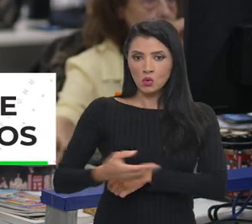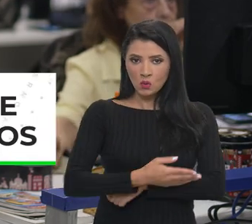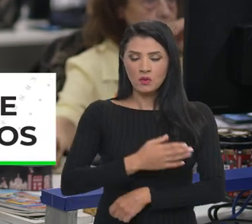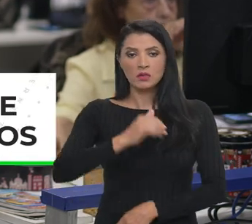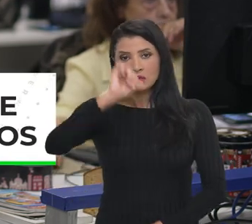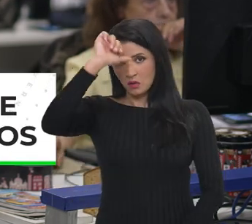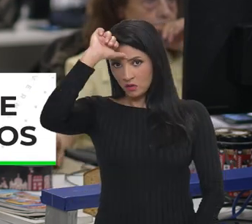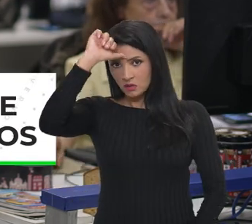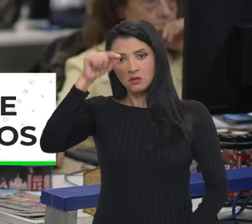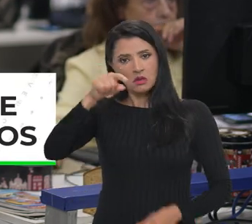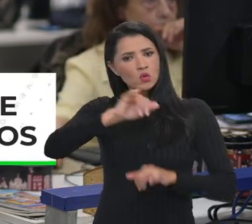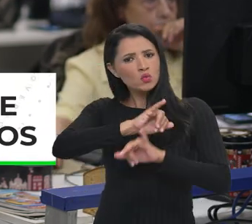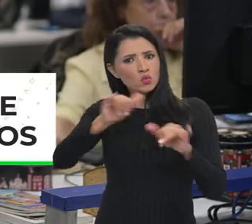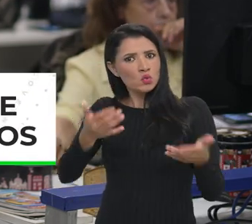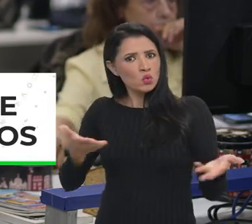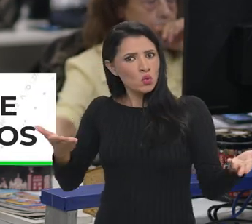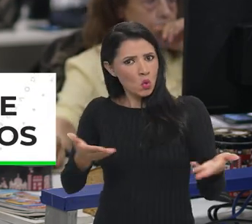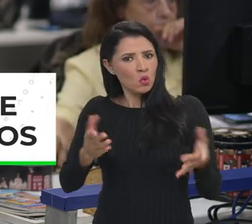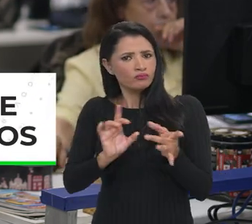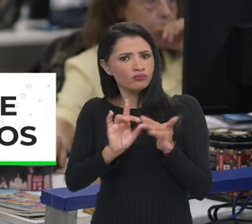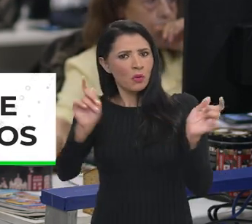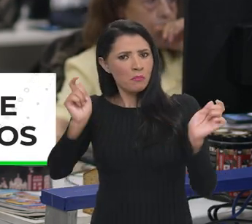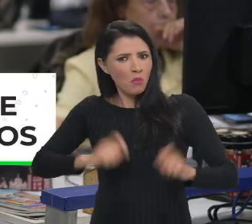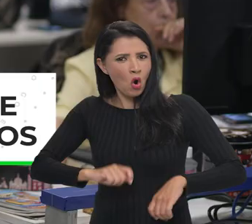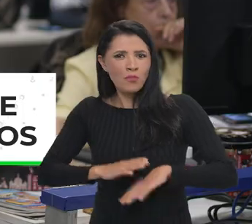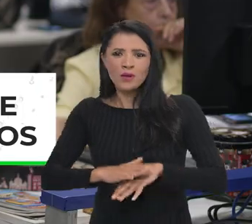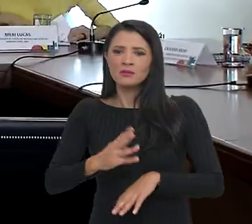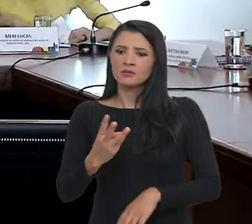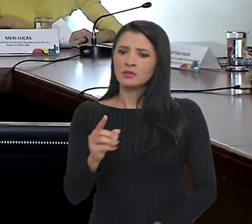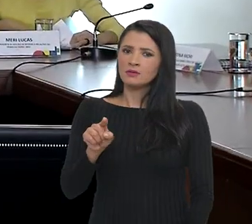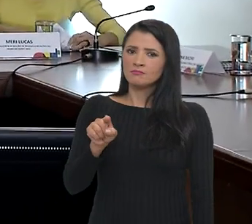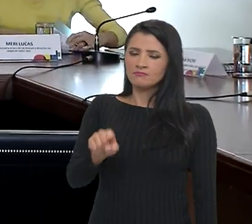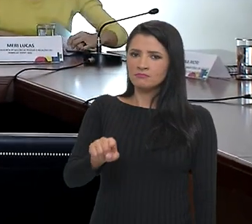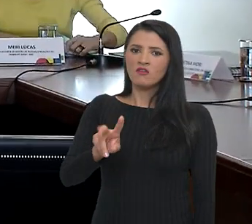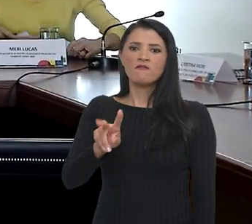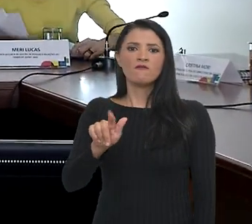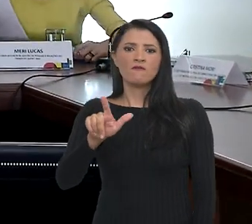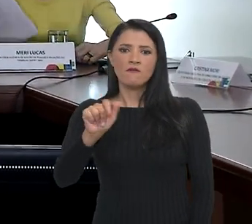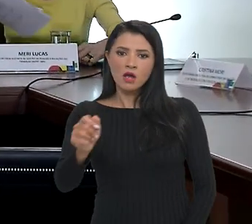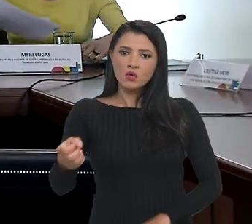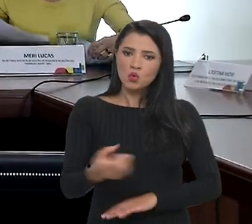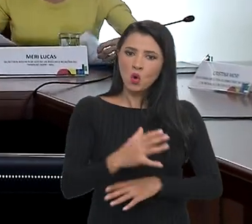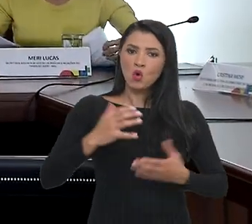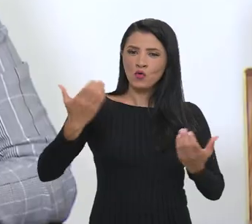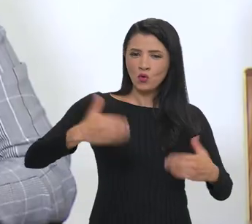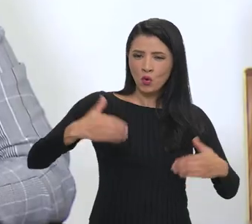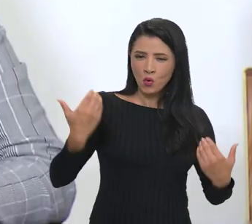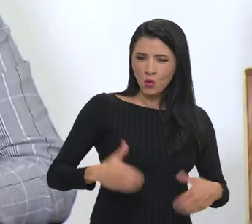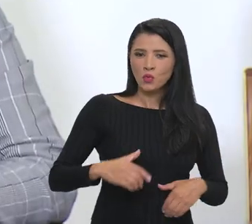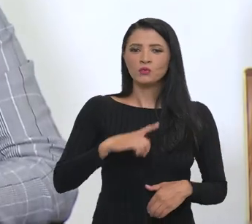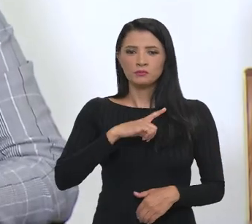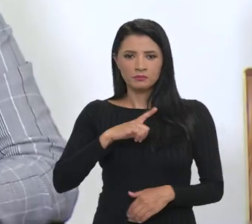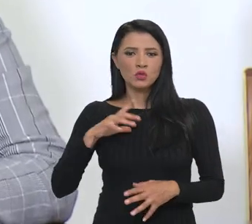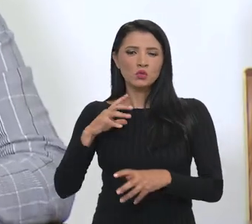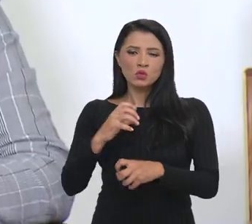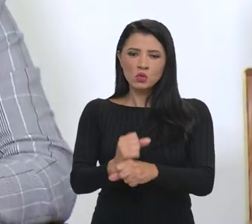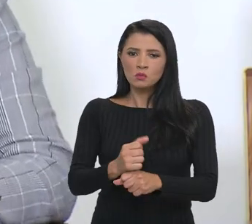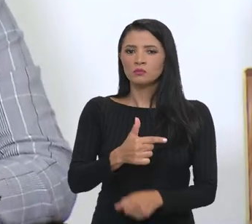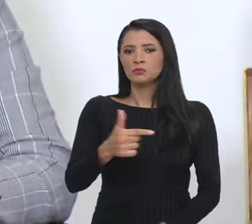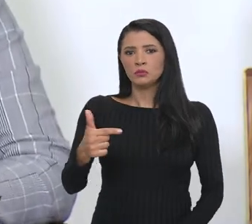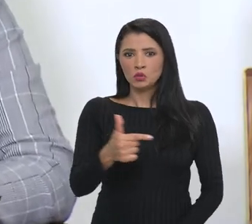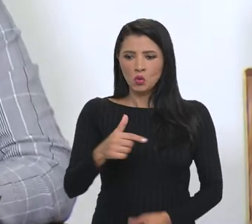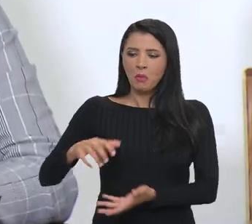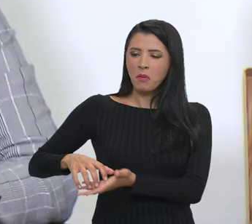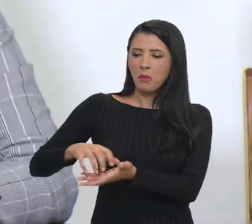Gestão e Inovação, Esther Dueck, anunciou hoje a autorização de mais de 3 mil vagas para novos concursos públicos.